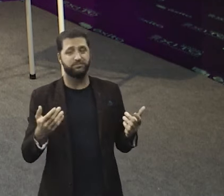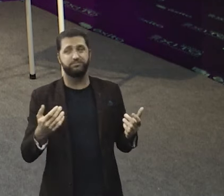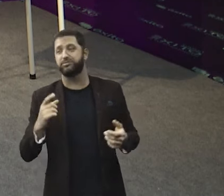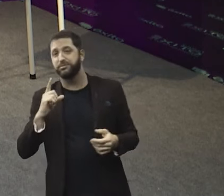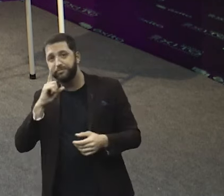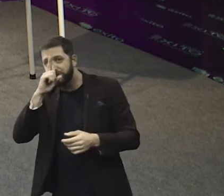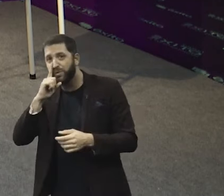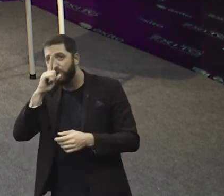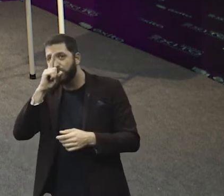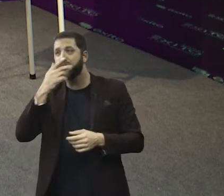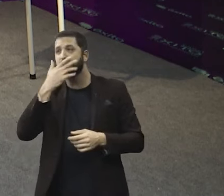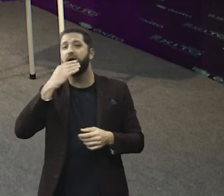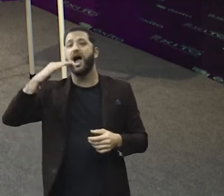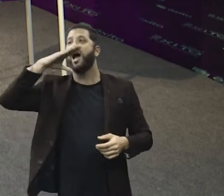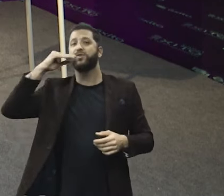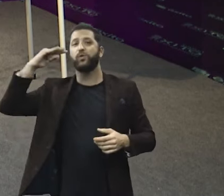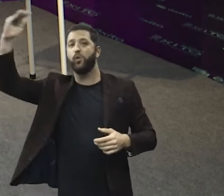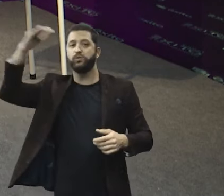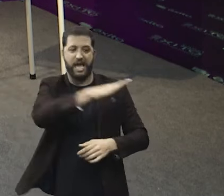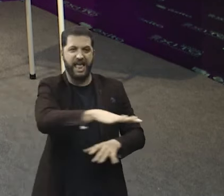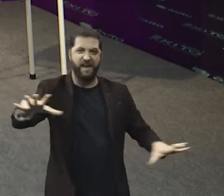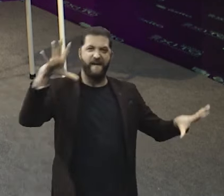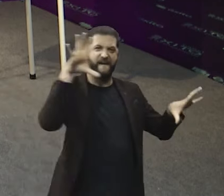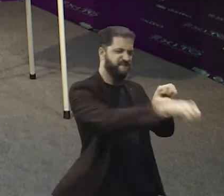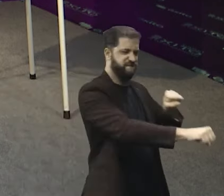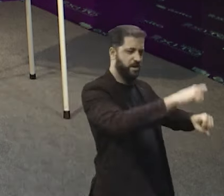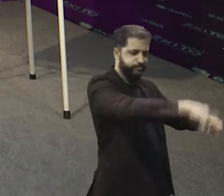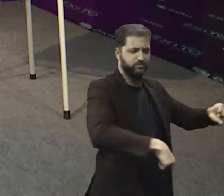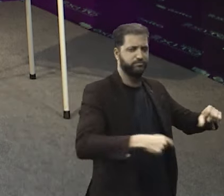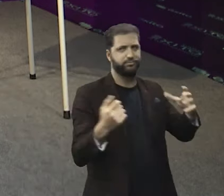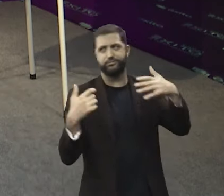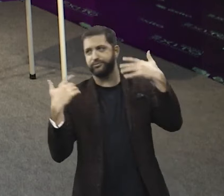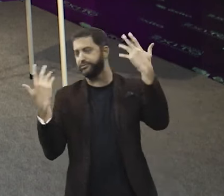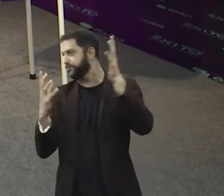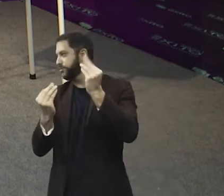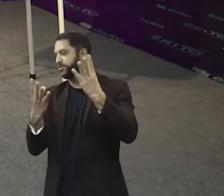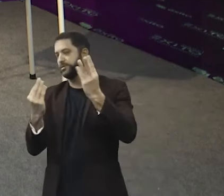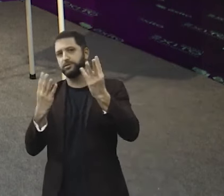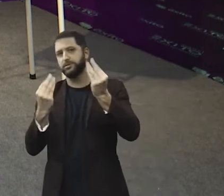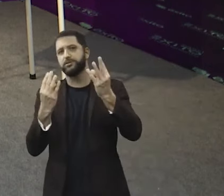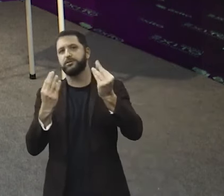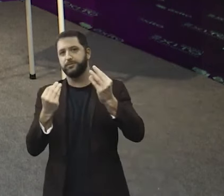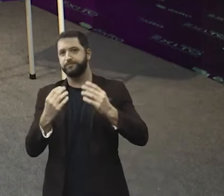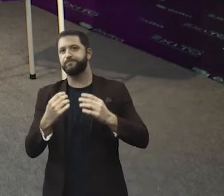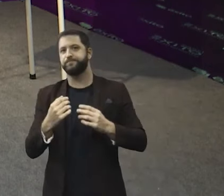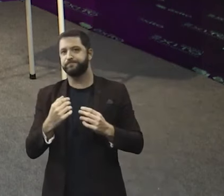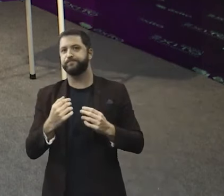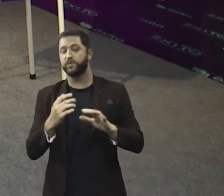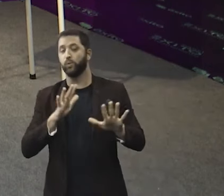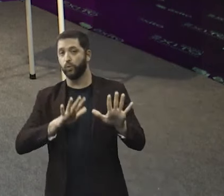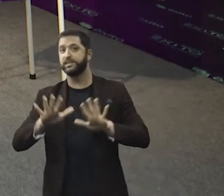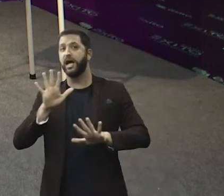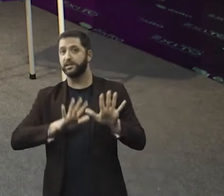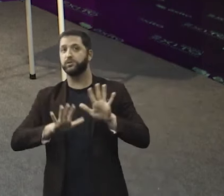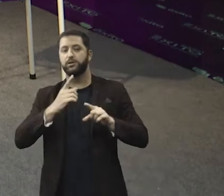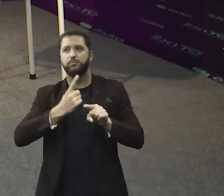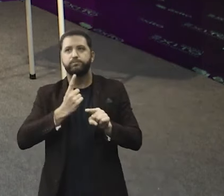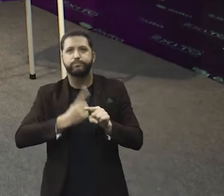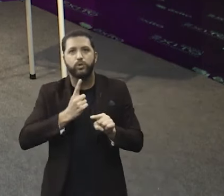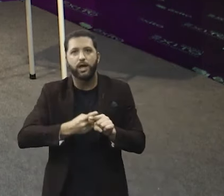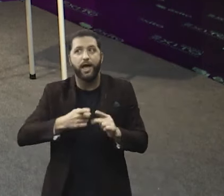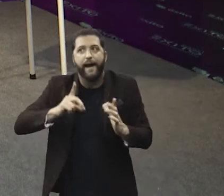aumenta muito o nível de abuso pode aumentar muito E por quê Porque passa a ser muito real